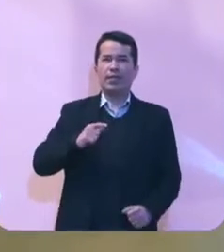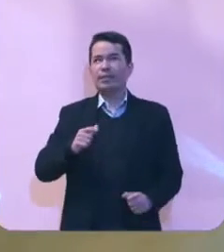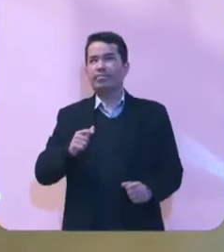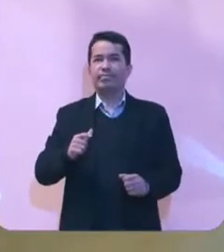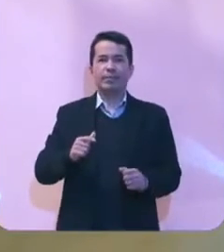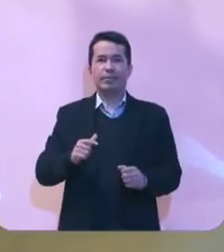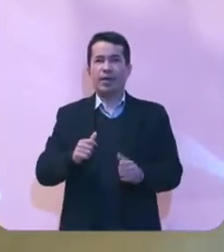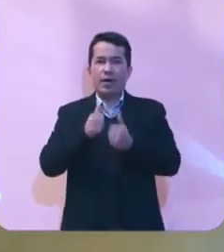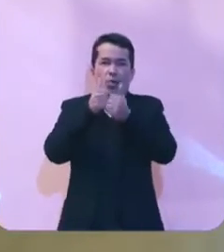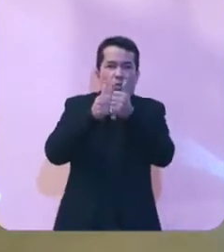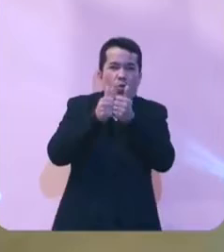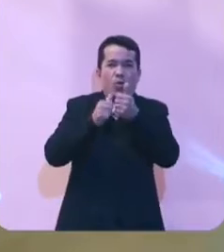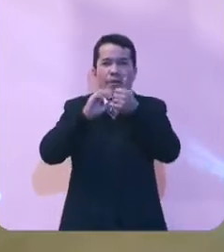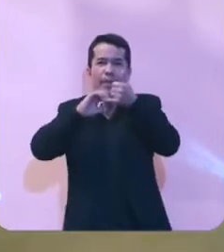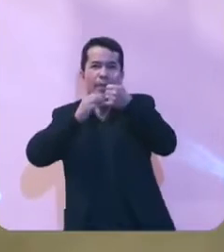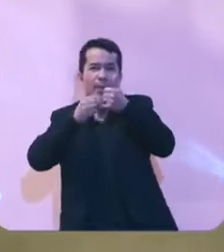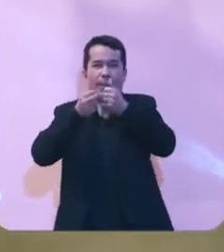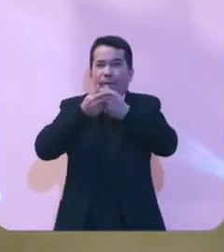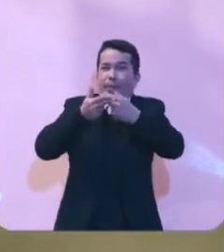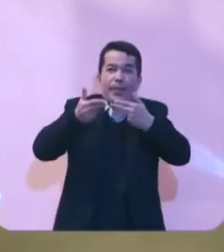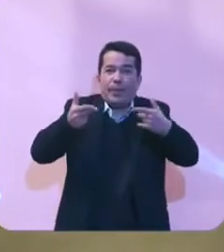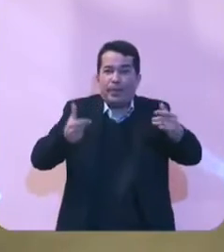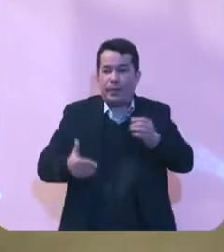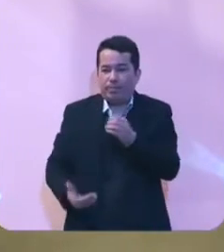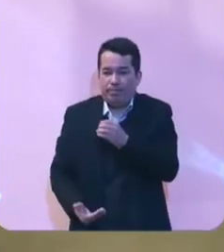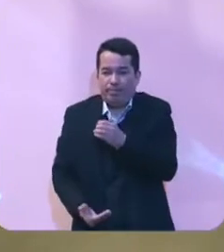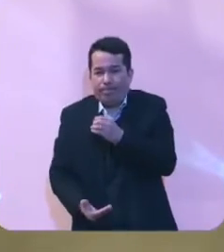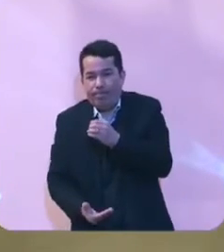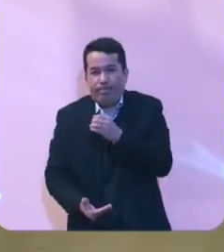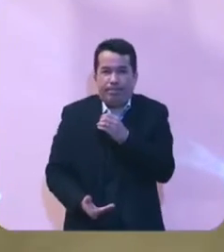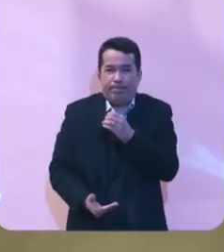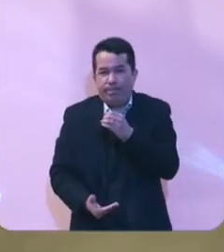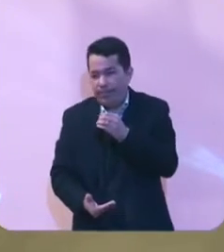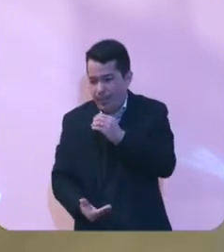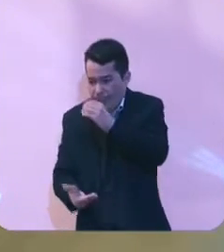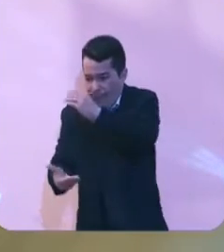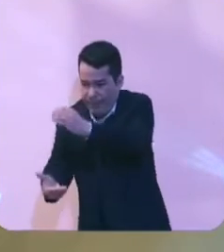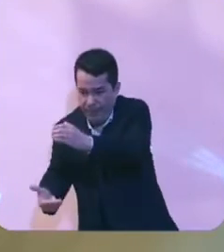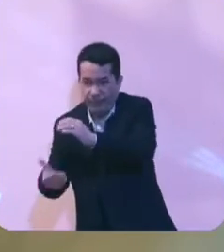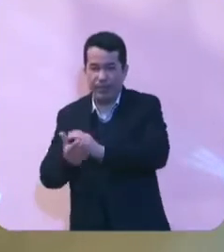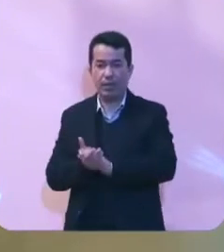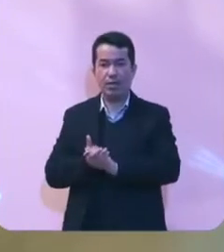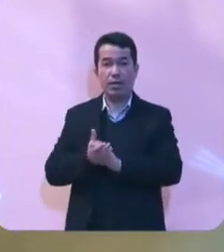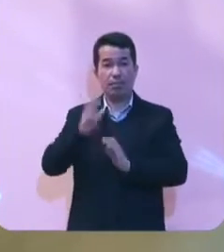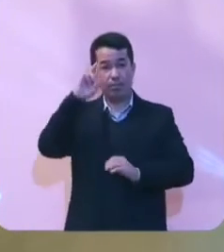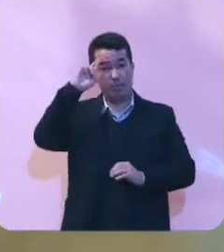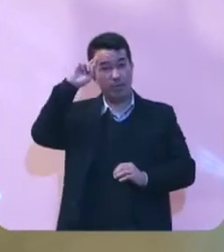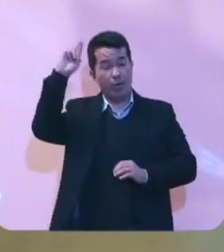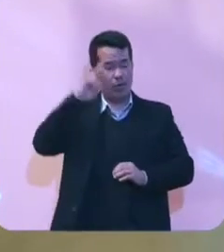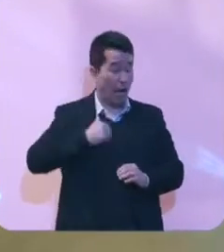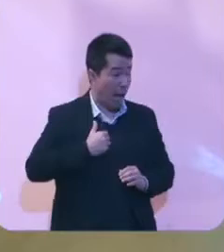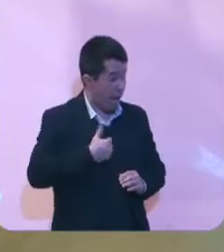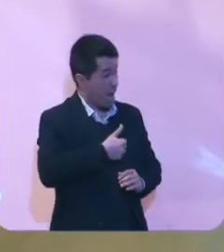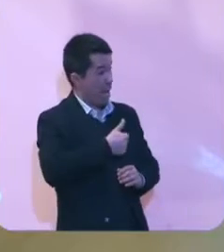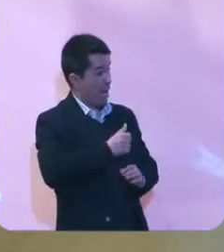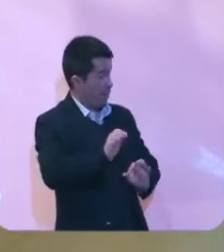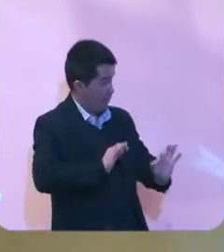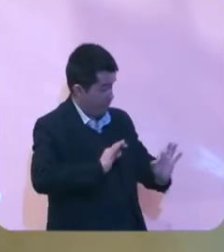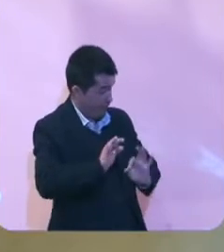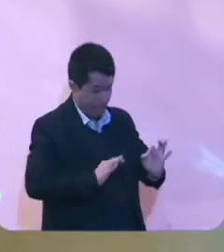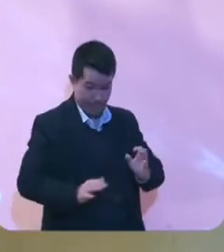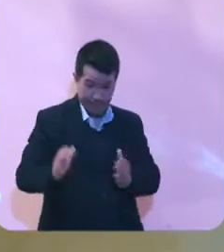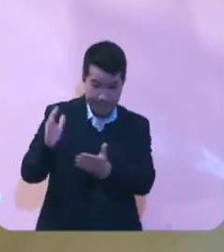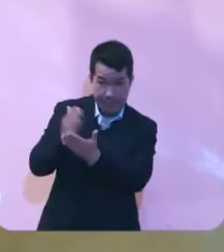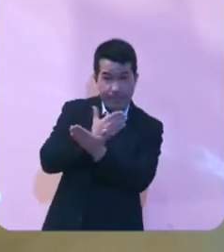serão distribuídos às pessoas aqui que estão passando por necessidade. Essa era uma oferta de